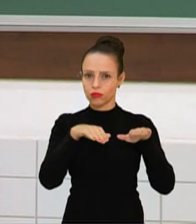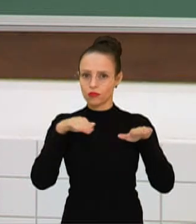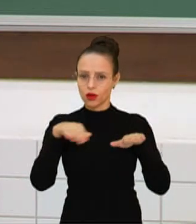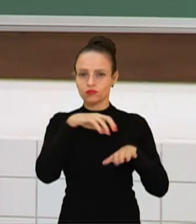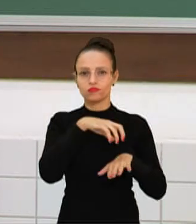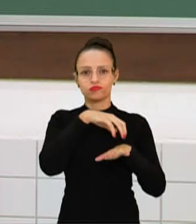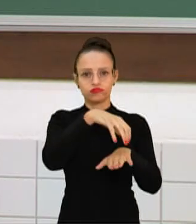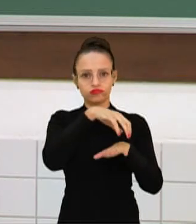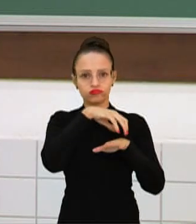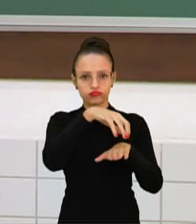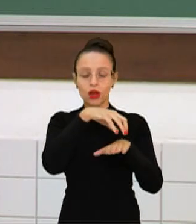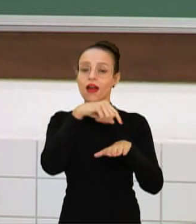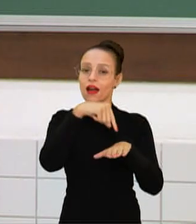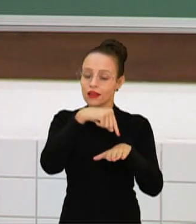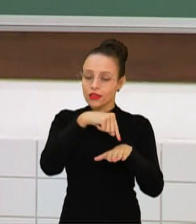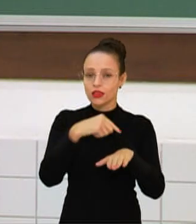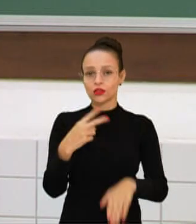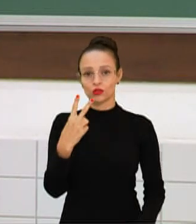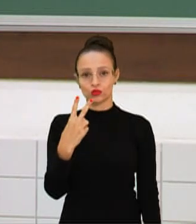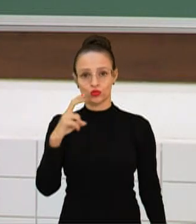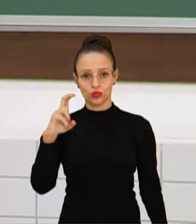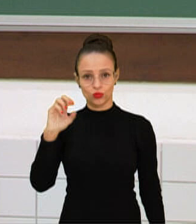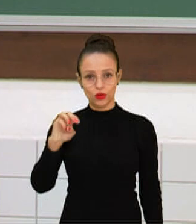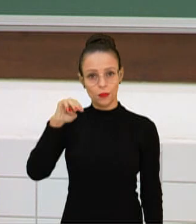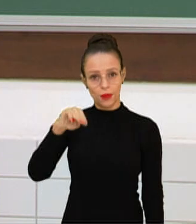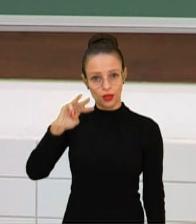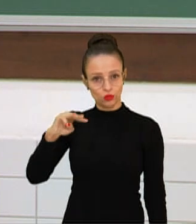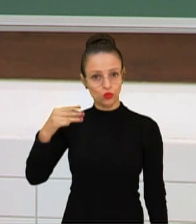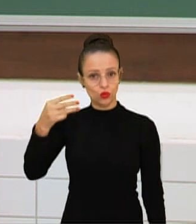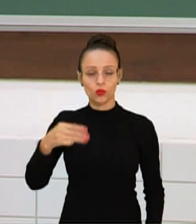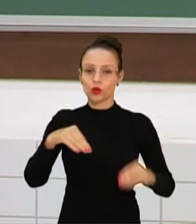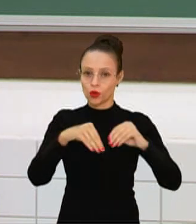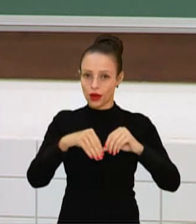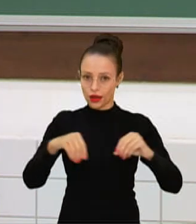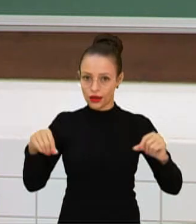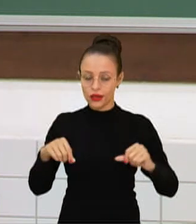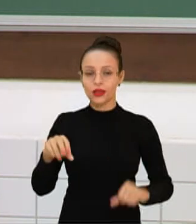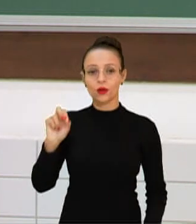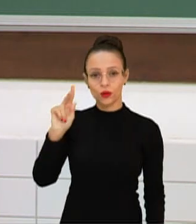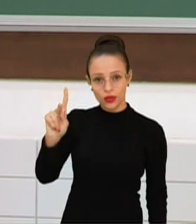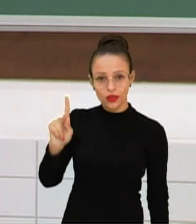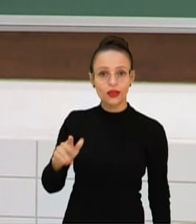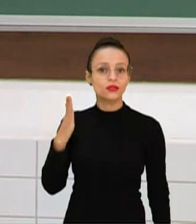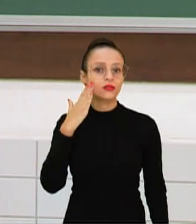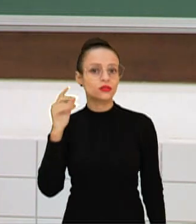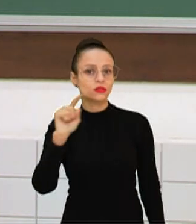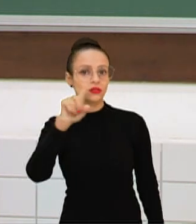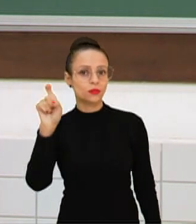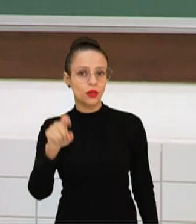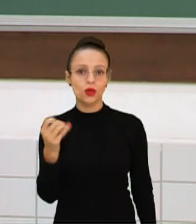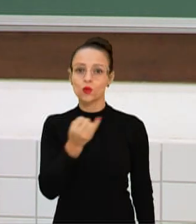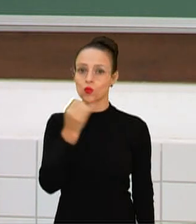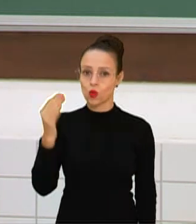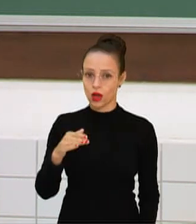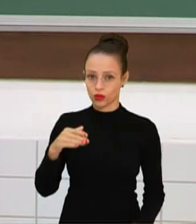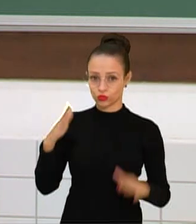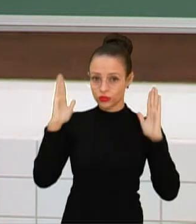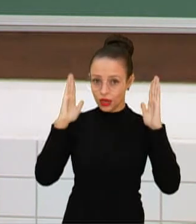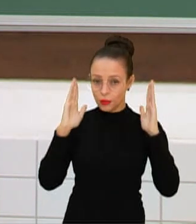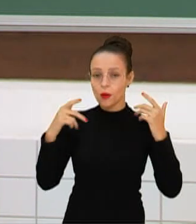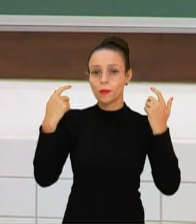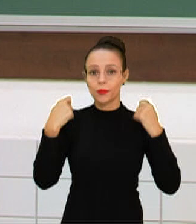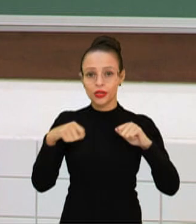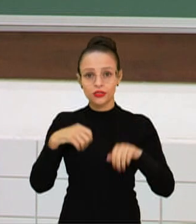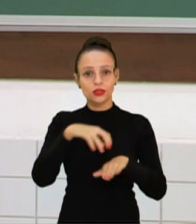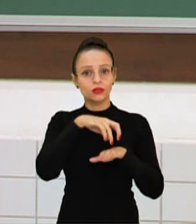transportando 250 metros cúbicos de areia, ok? E ele quer saber quantos caminhões serão necessários